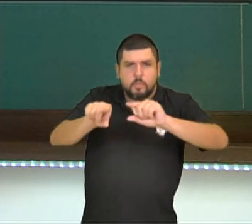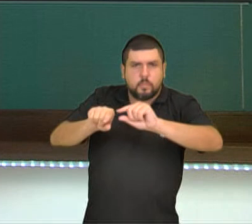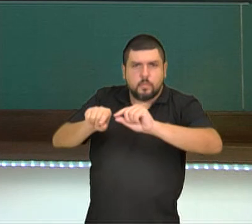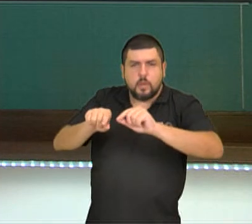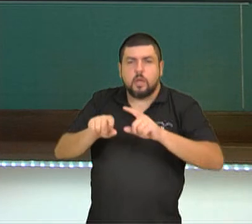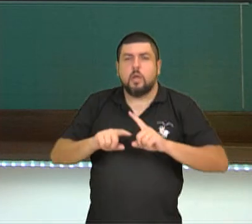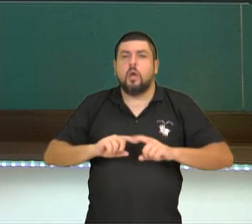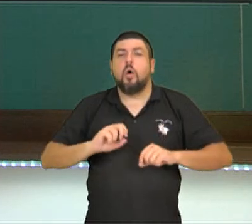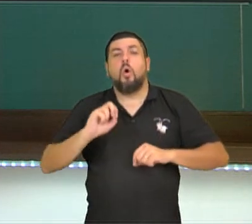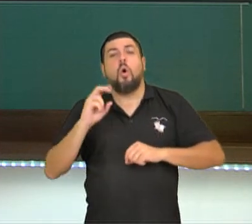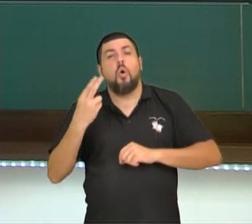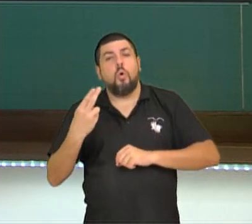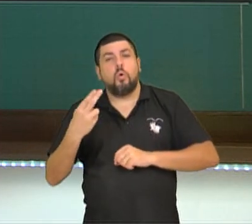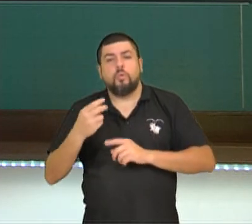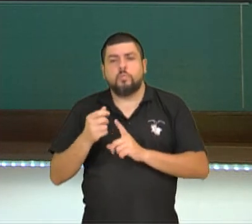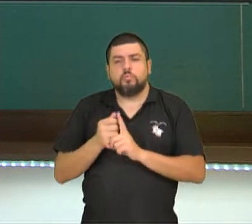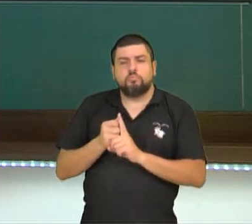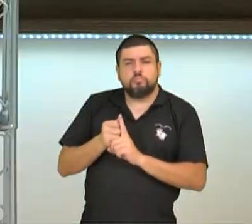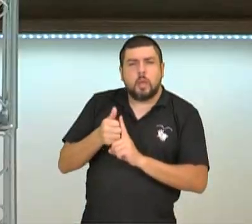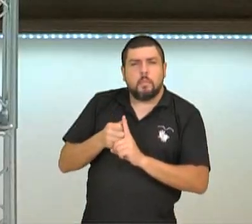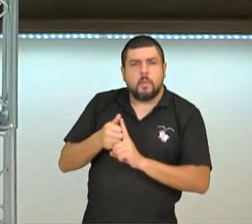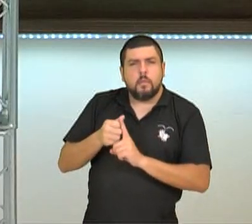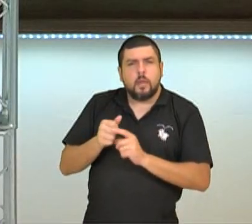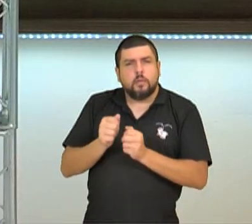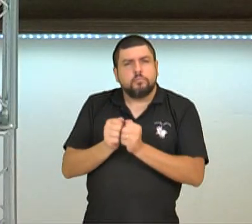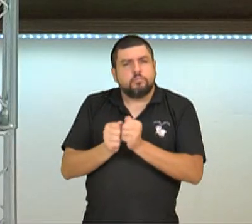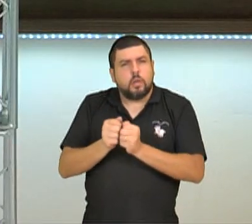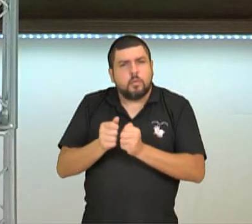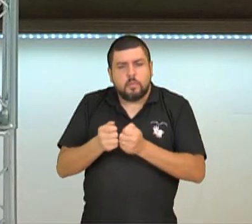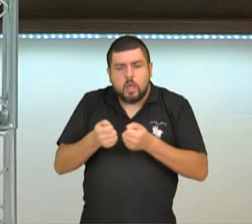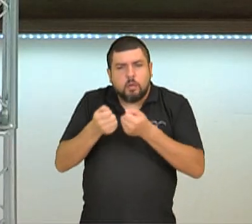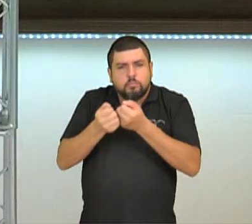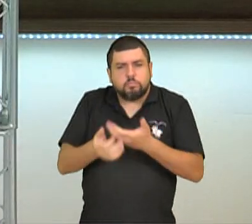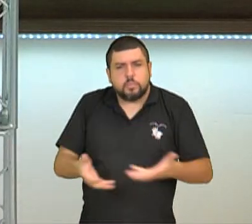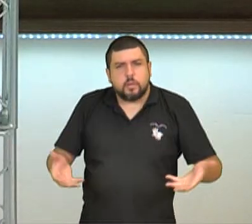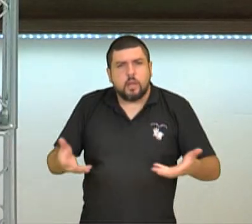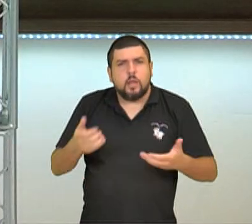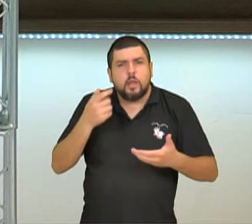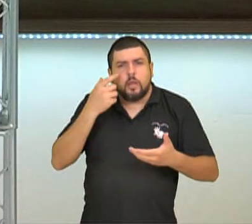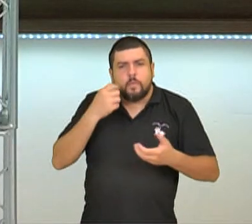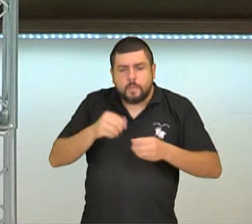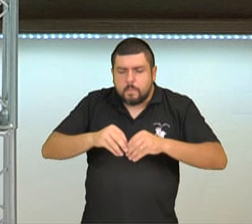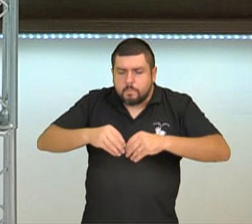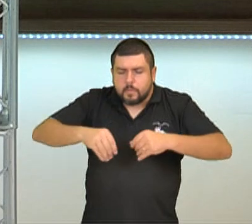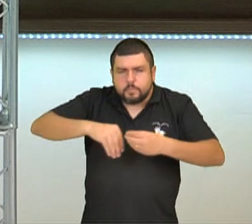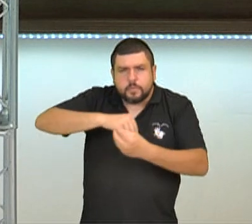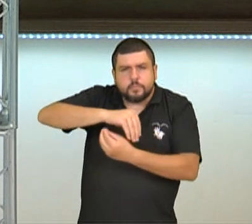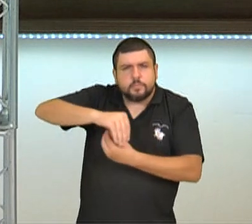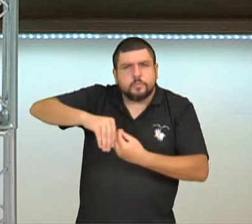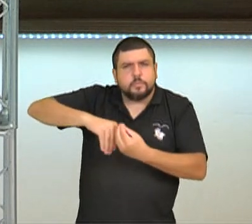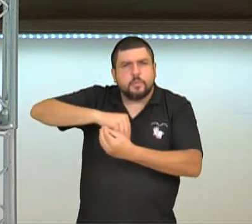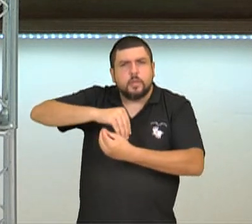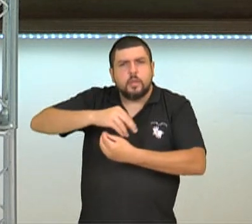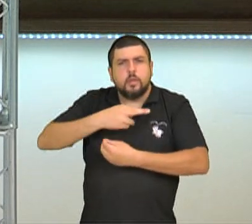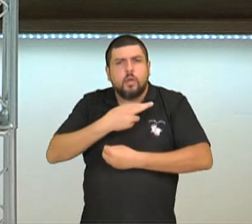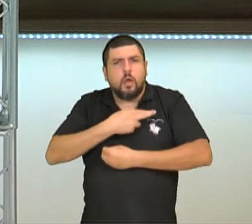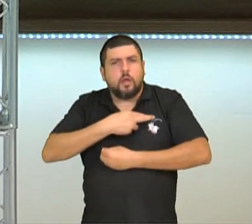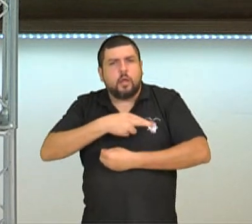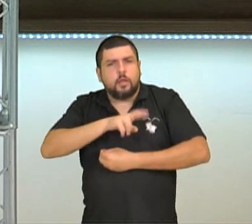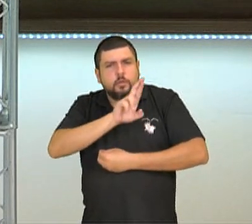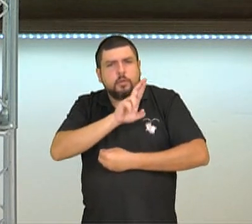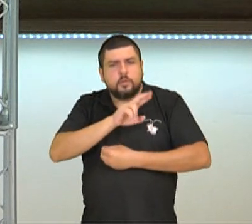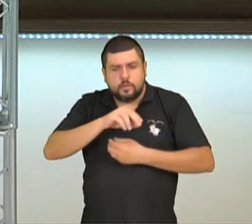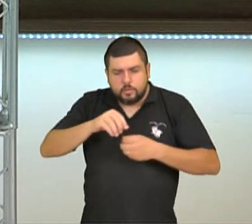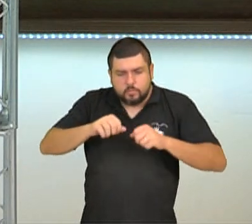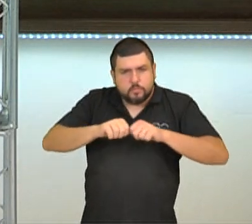cereais no chão, para ver se o voto deles estava de acordo com a vontade dos deuses. Então tem uma mistura aí de religiosidade e